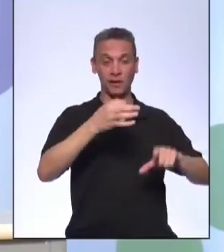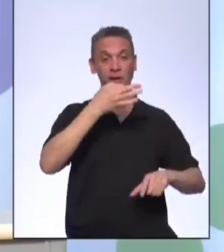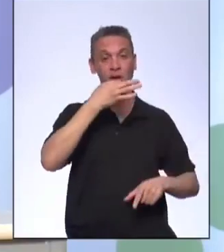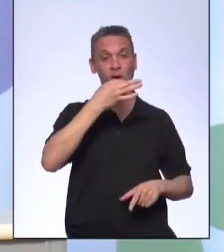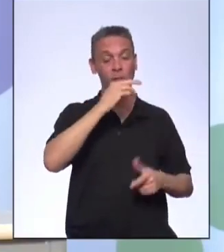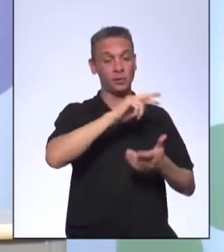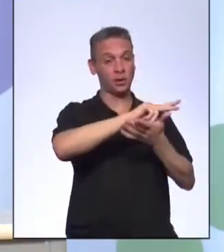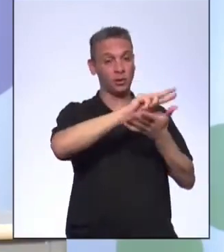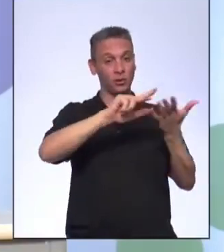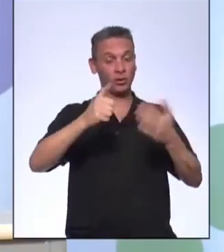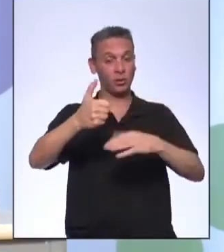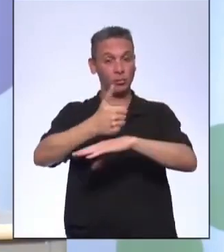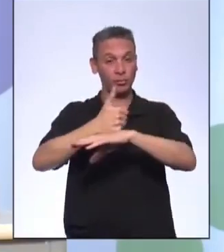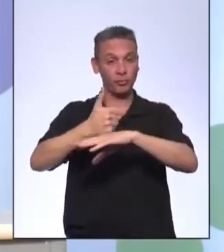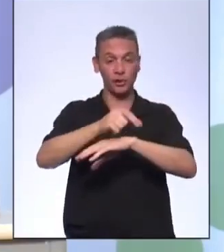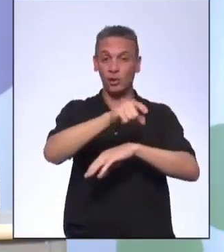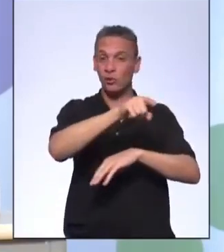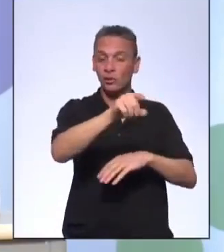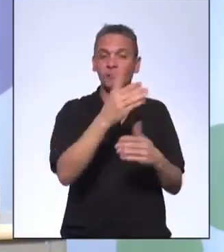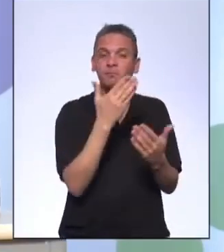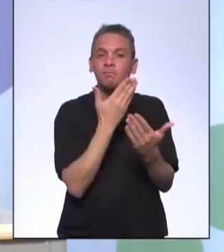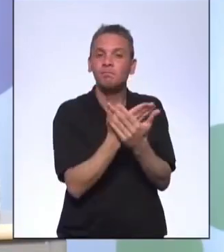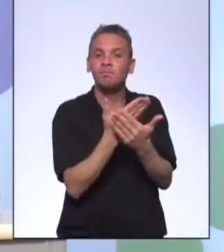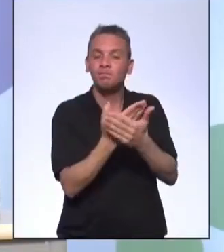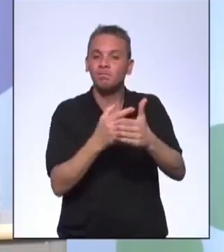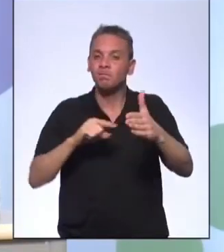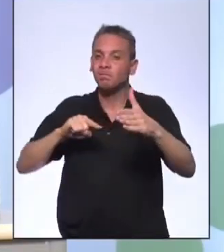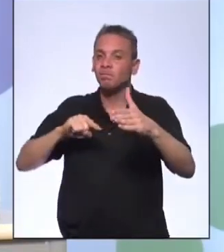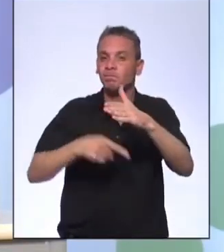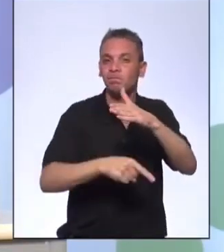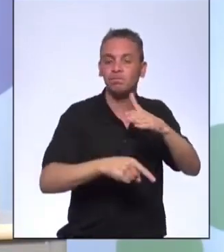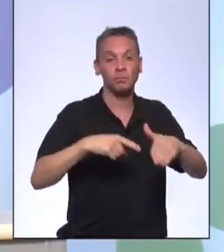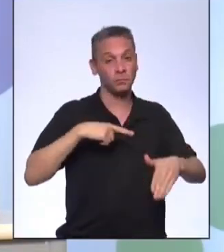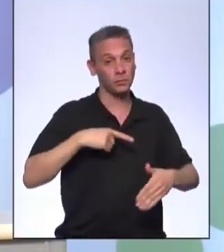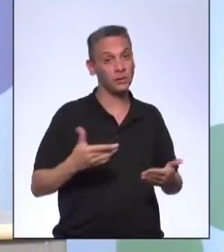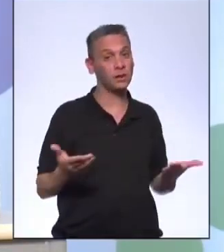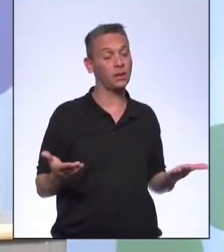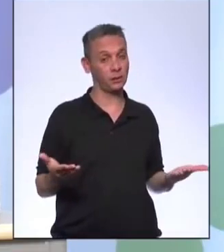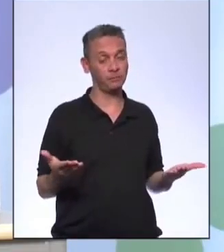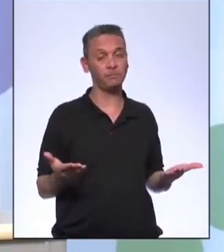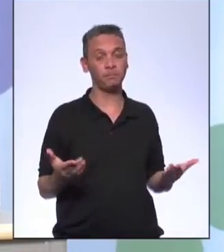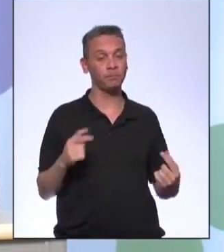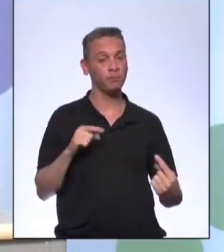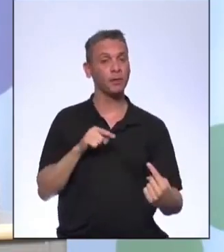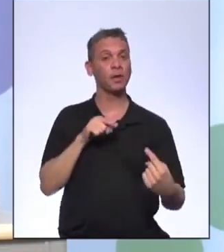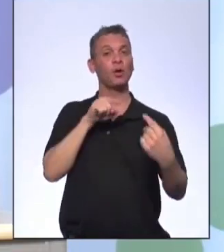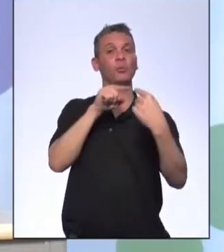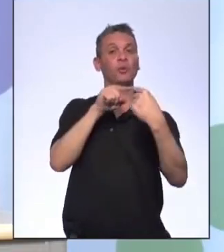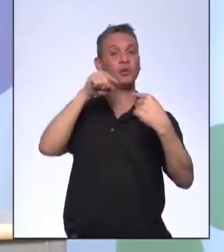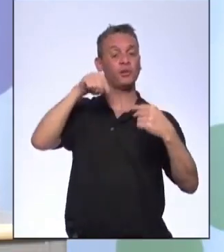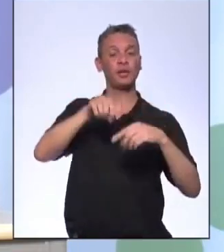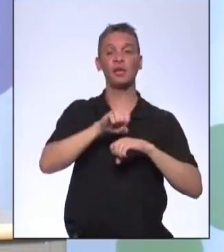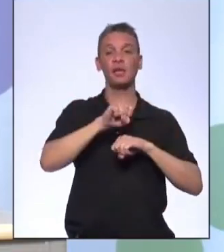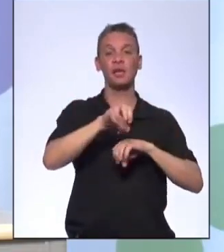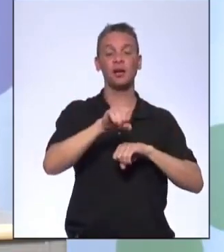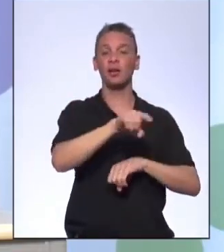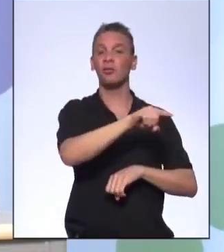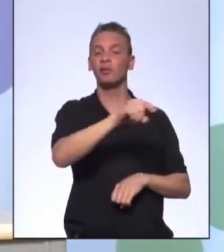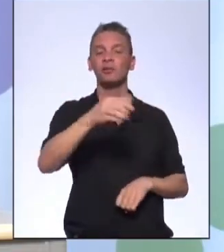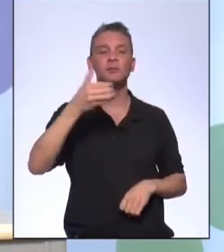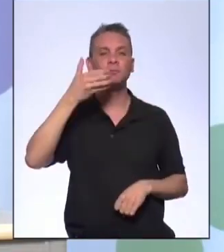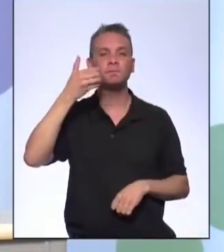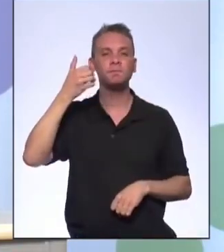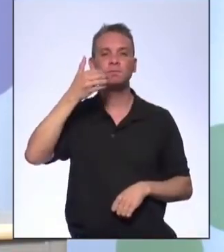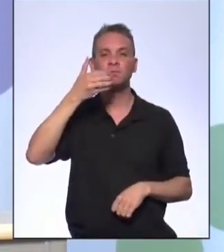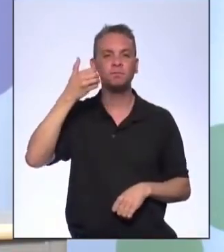opções profissionais, vocês vão estudar isso a fundo. Então, como o objetivo daqui é produzir um